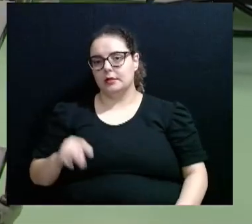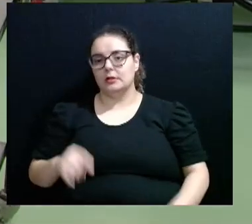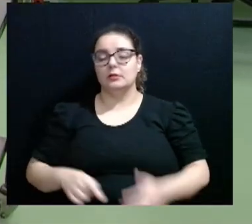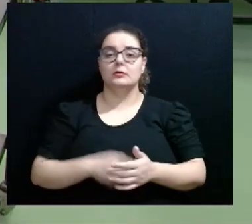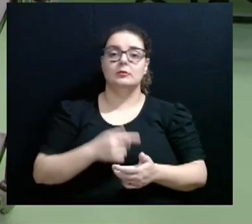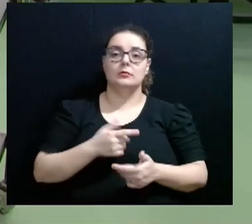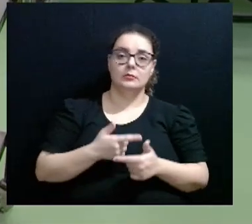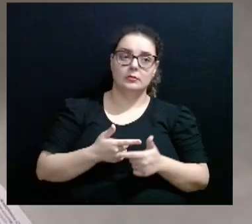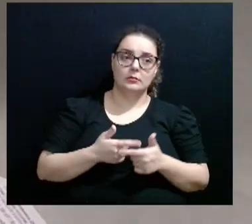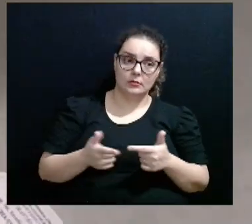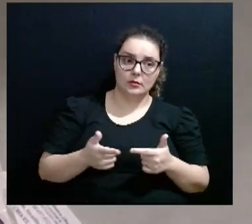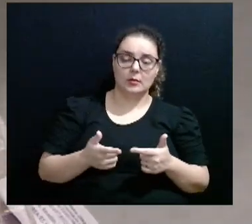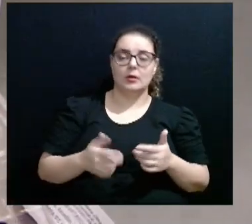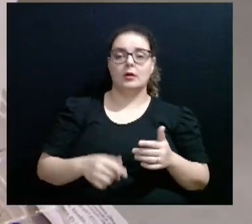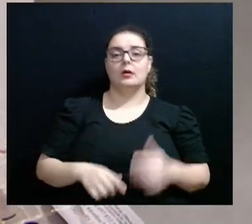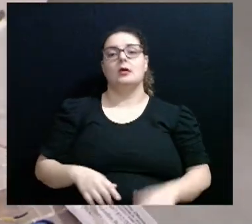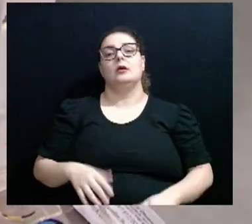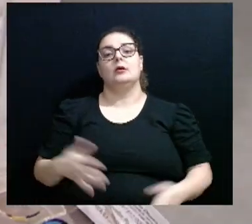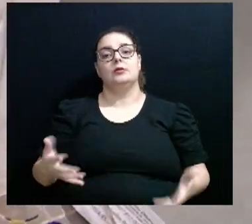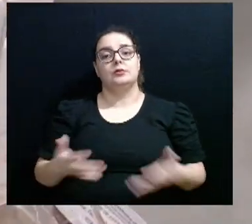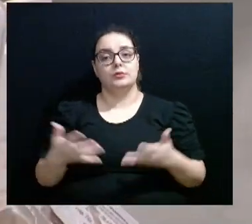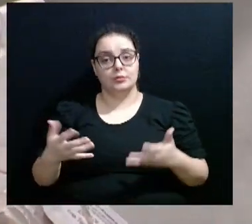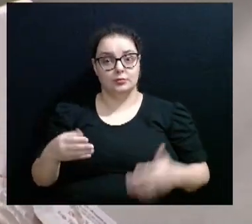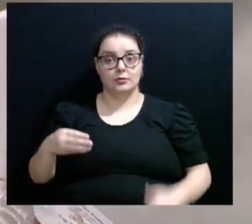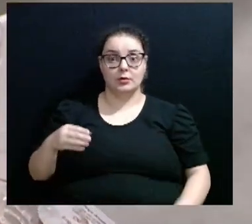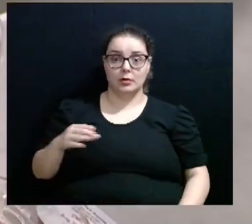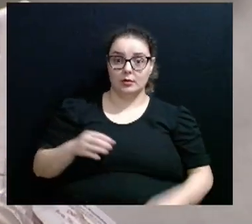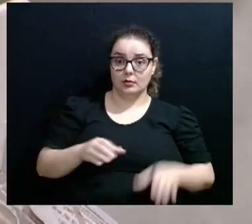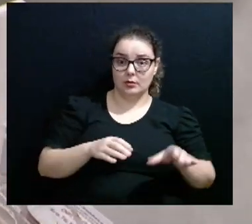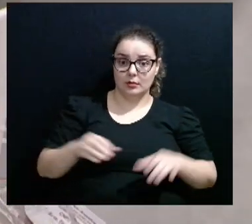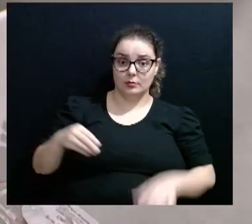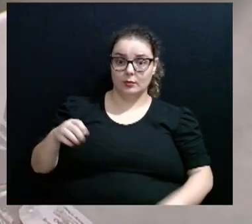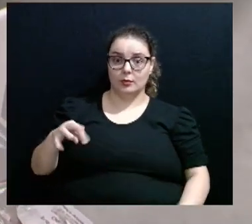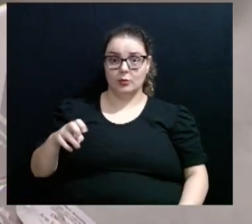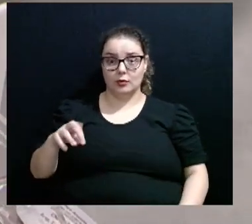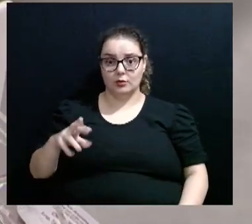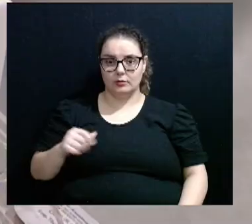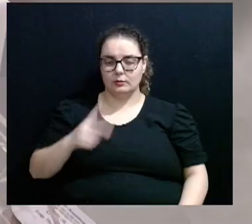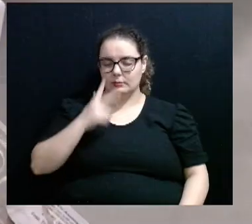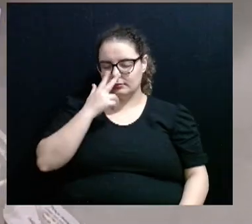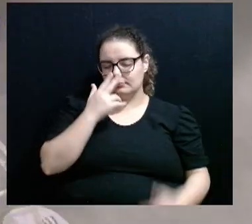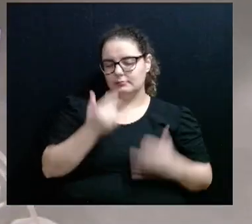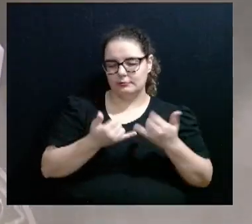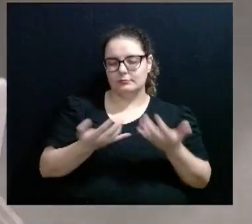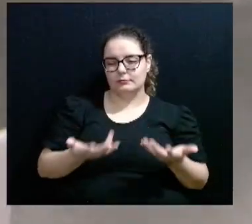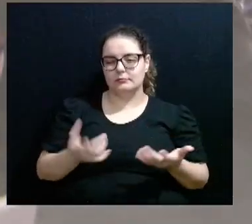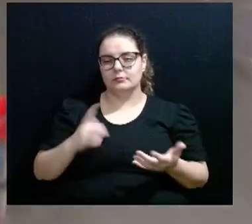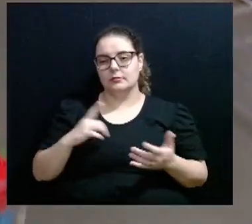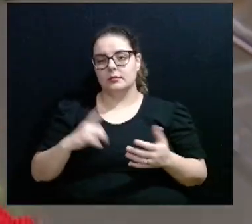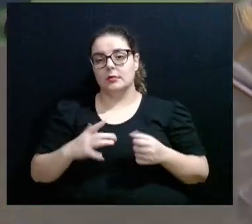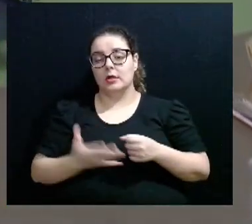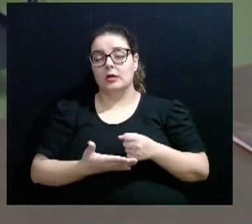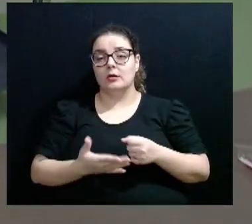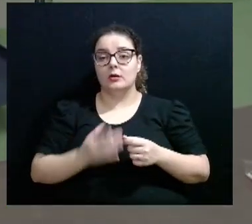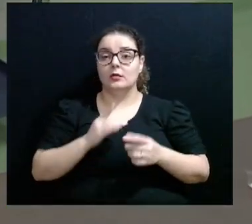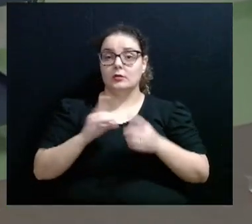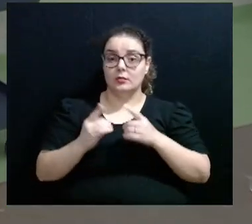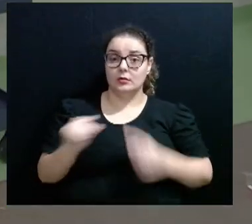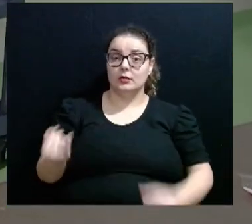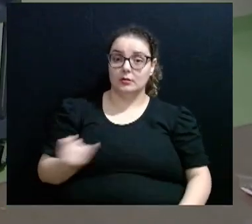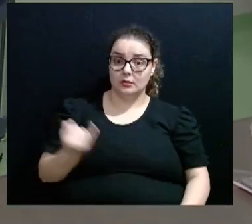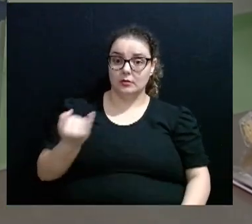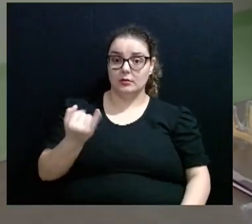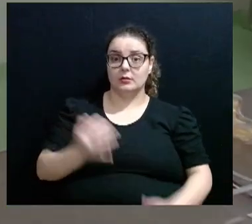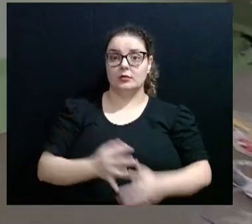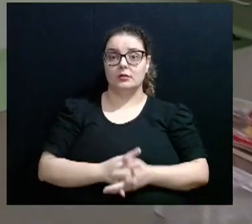estimular a coordenação motora através de, a princípio parecem brincadeiras, mas que tem um fundo didático muito importante, né? E também tem